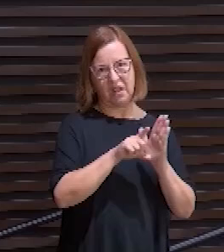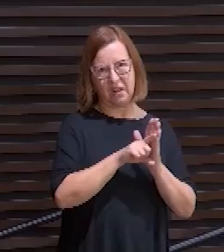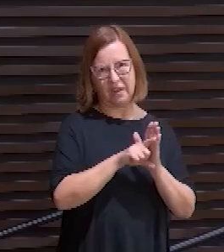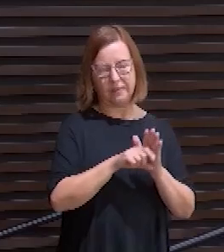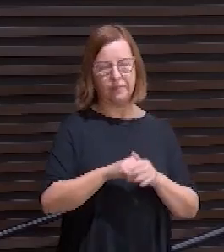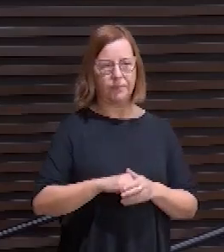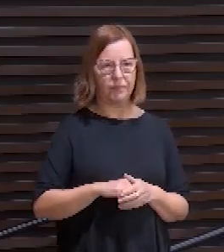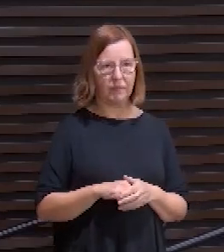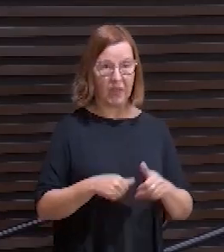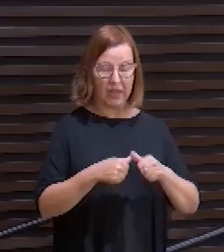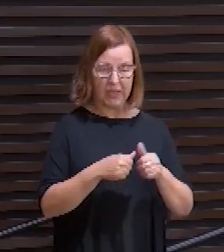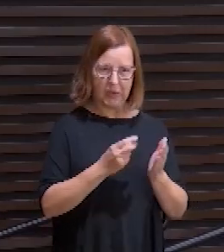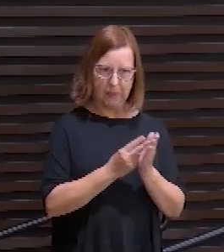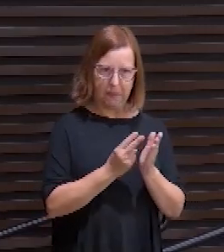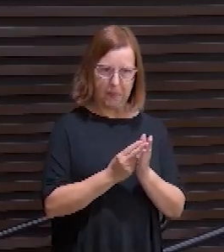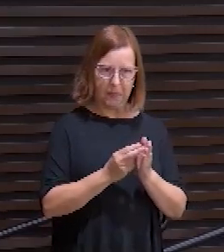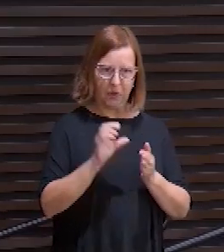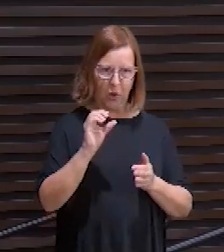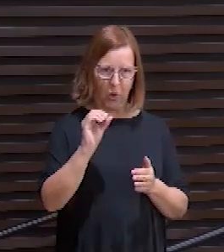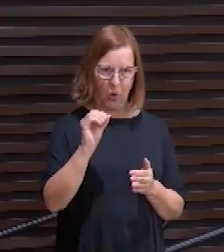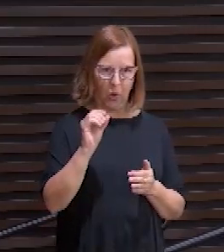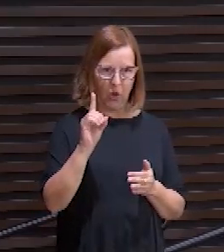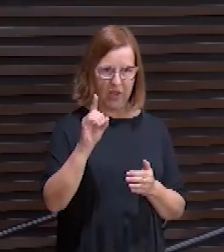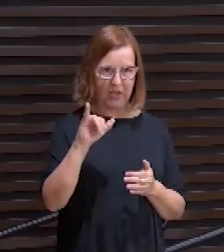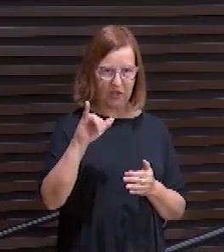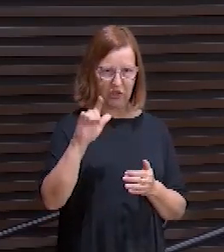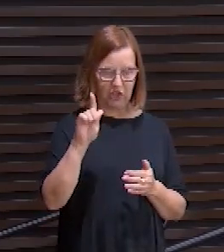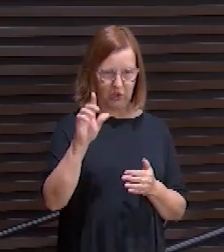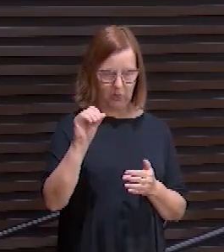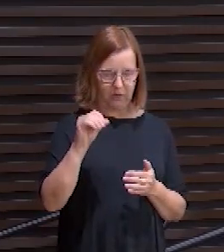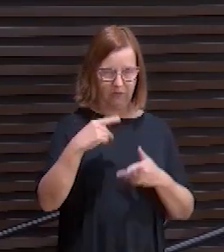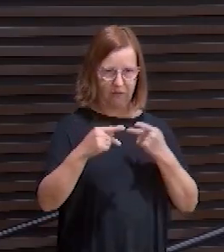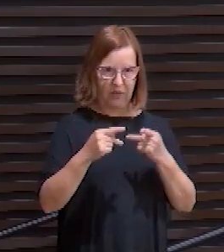Nesse mesmo Código Civil tem lá a família multiespécie,